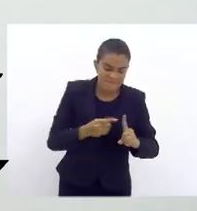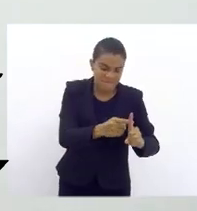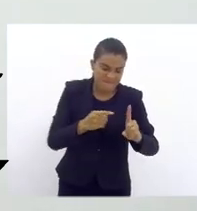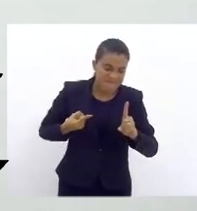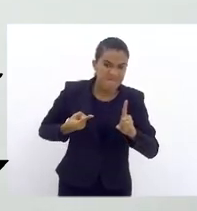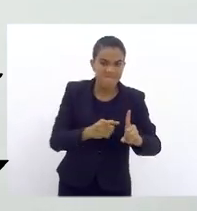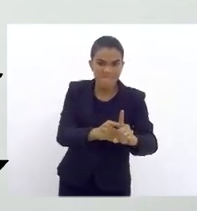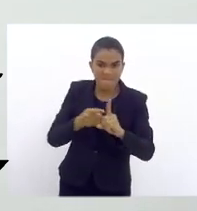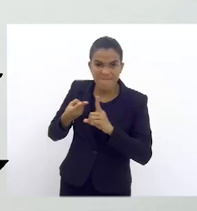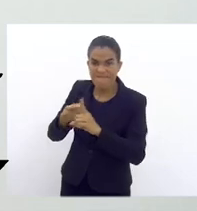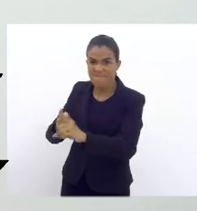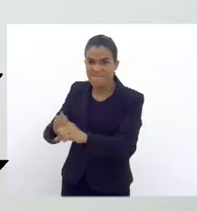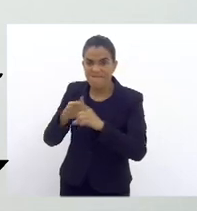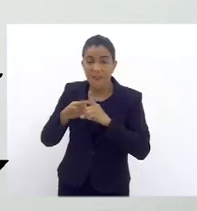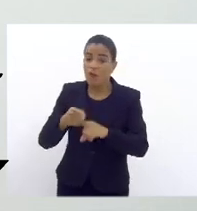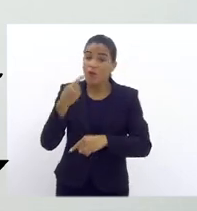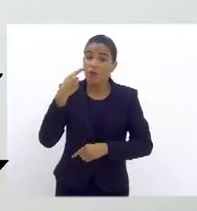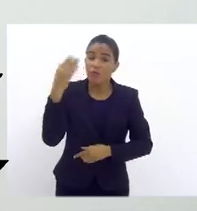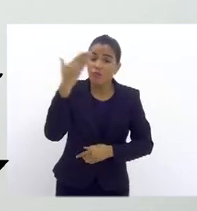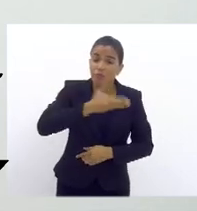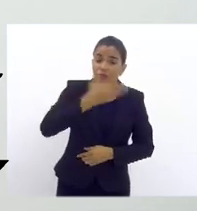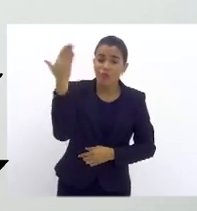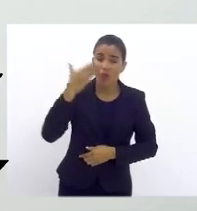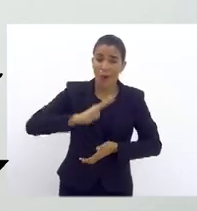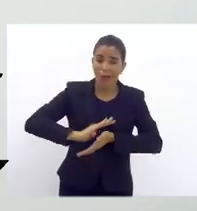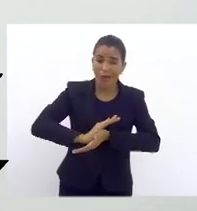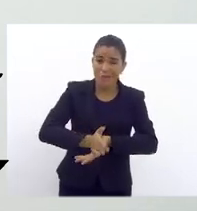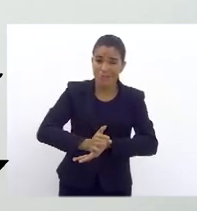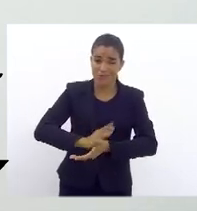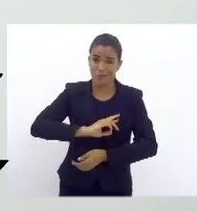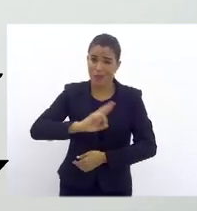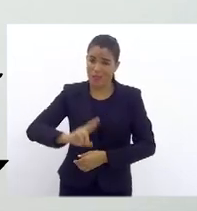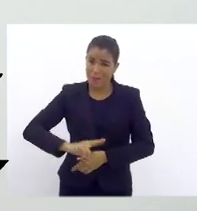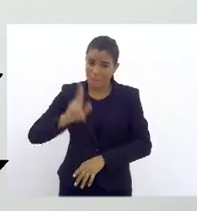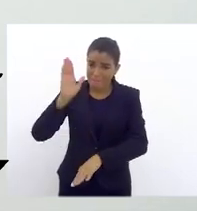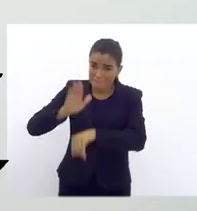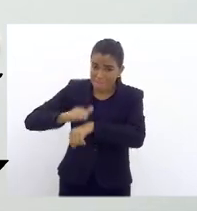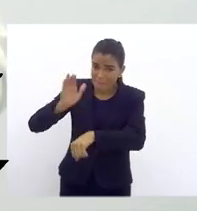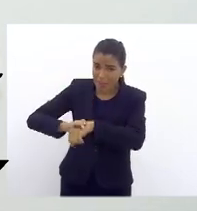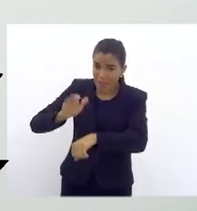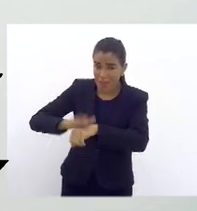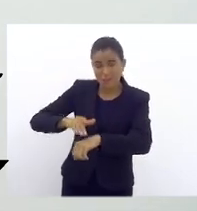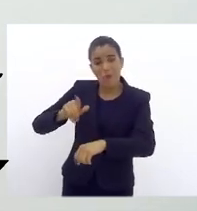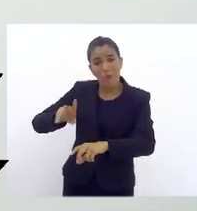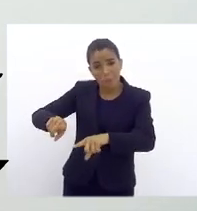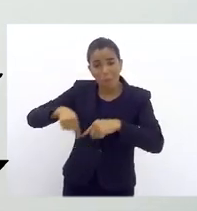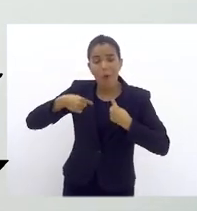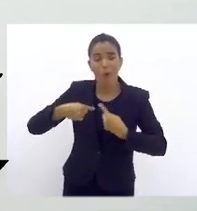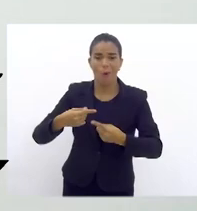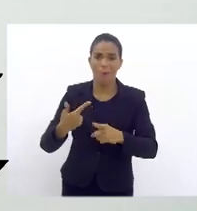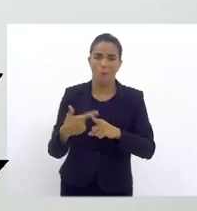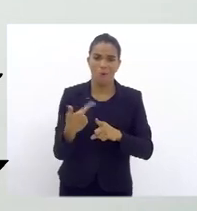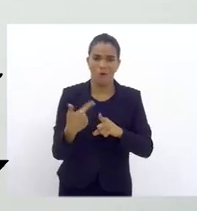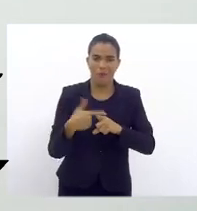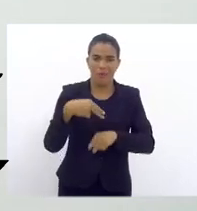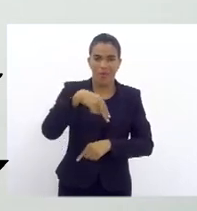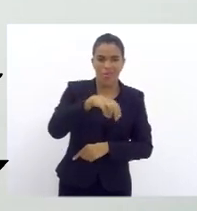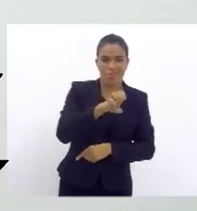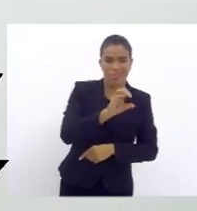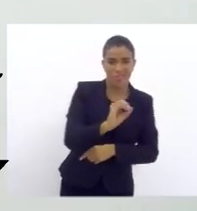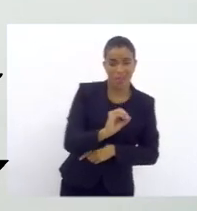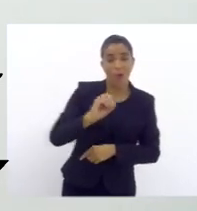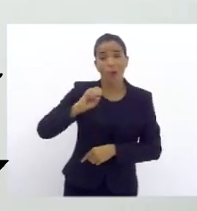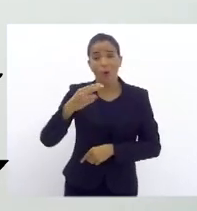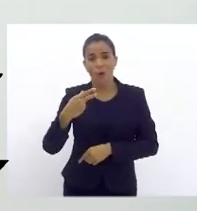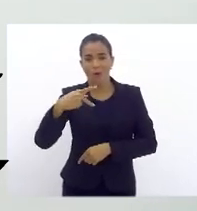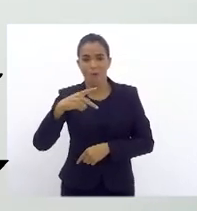não veem o racismo religioso que eles mesmo sofrem por serem Pentecostais ou neopentecostais e sofrem nas